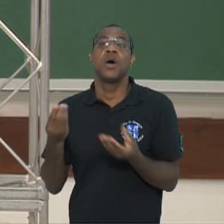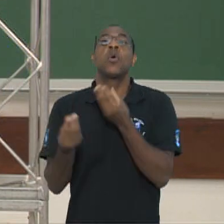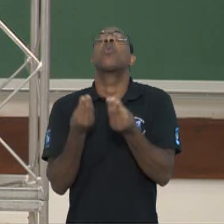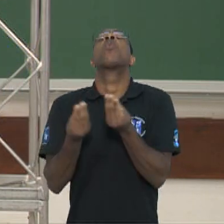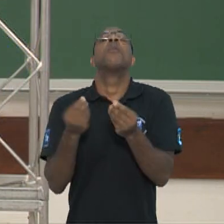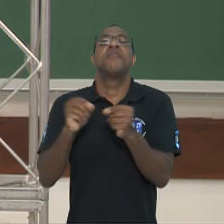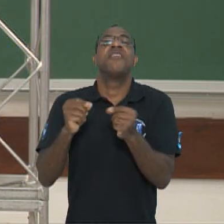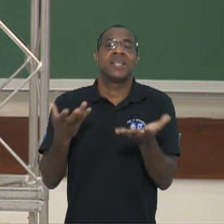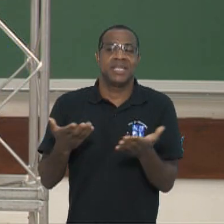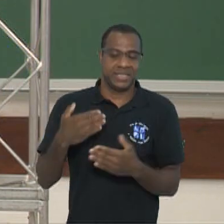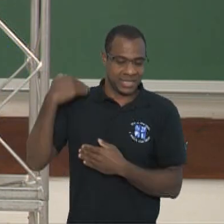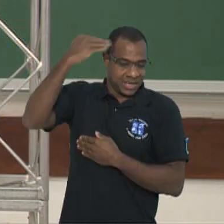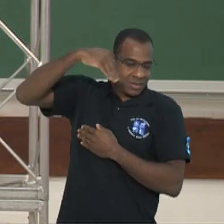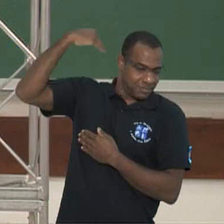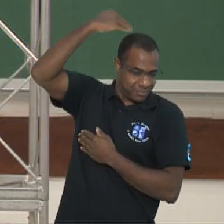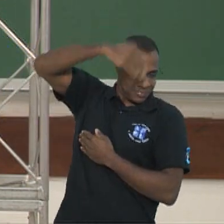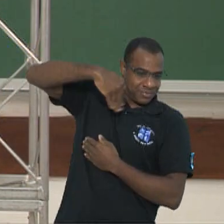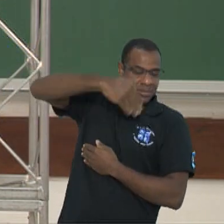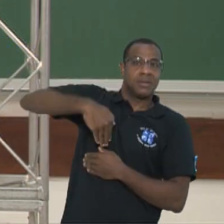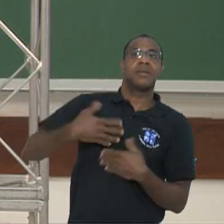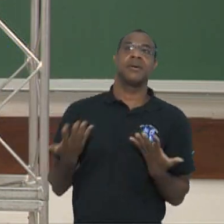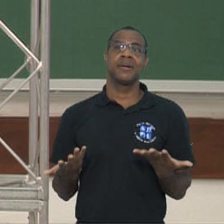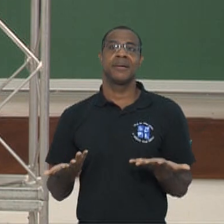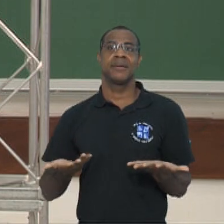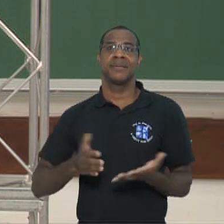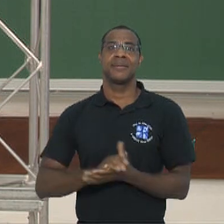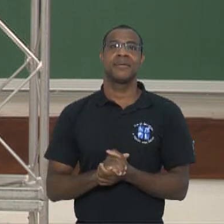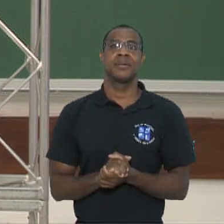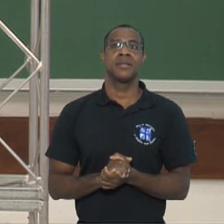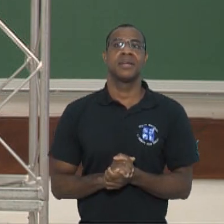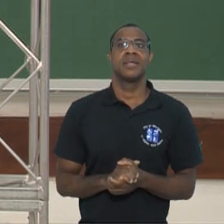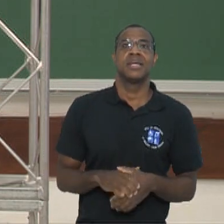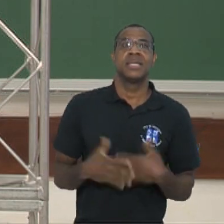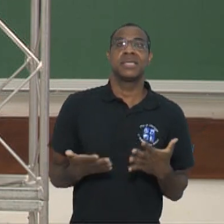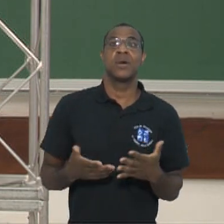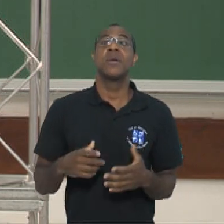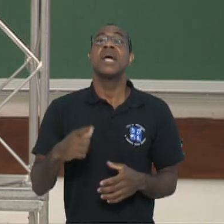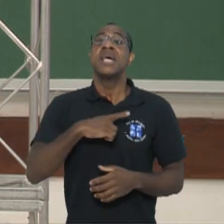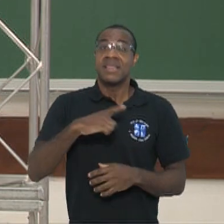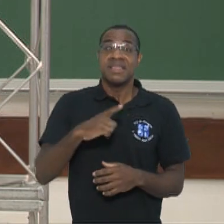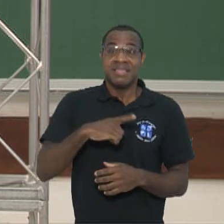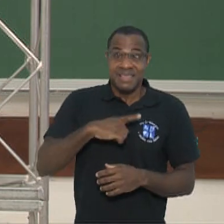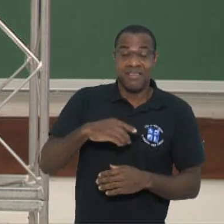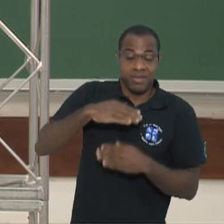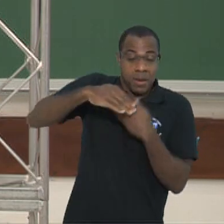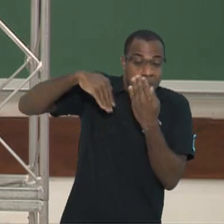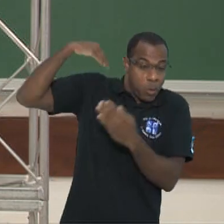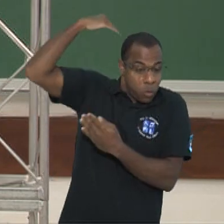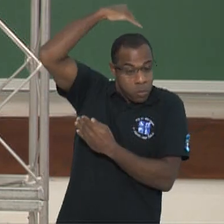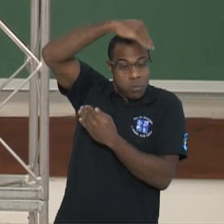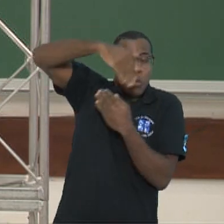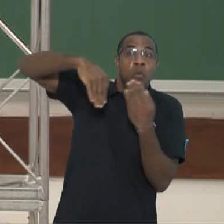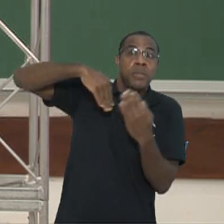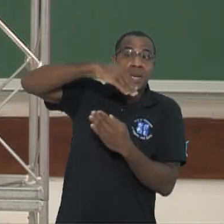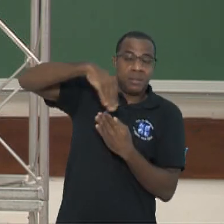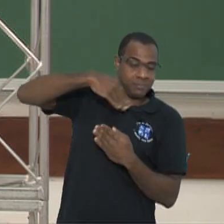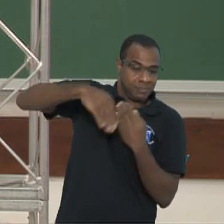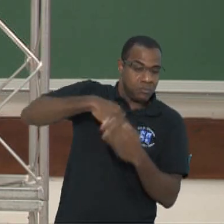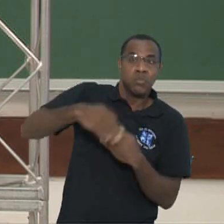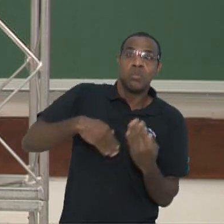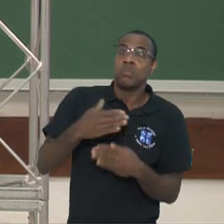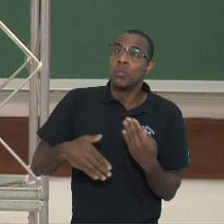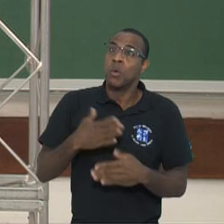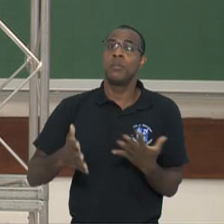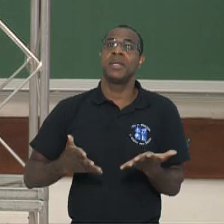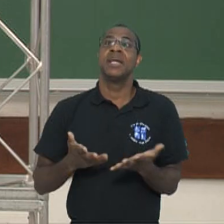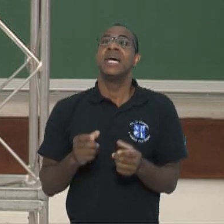vida! Ou, inclusive, algumas múmias que não passaram por todo um processo de mumificação, porque custava caro. E foi encontrado